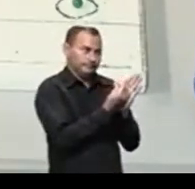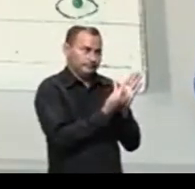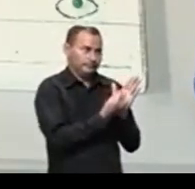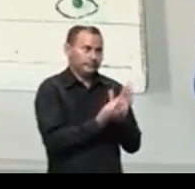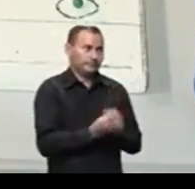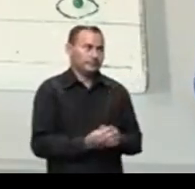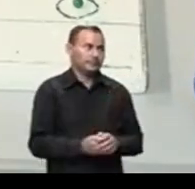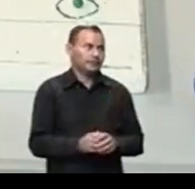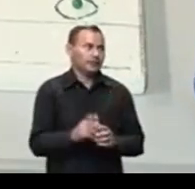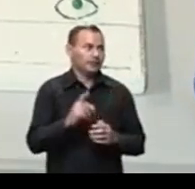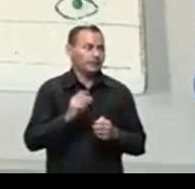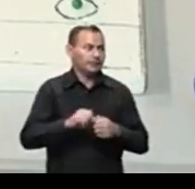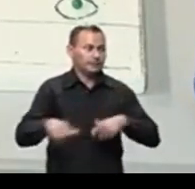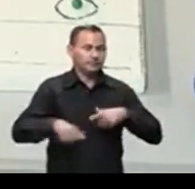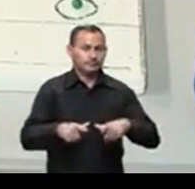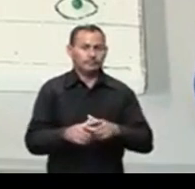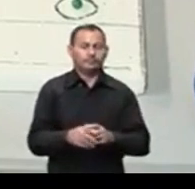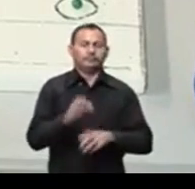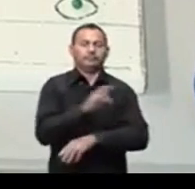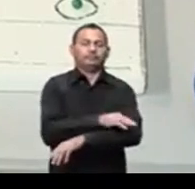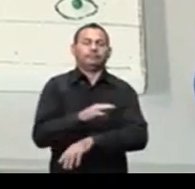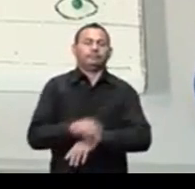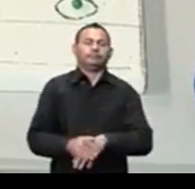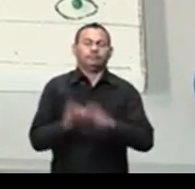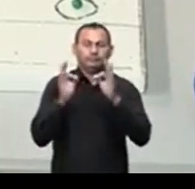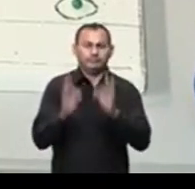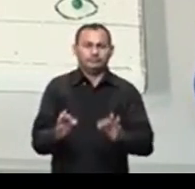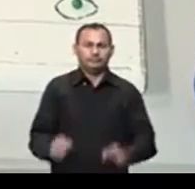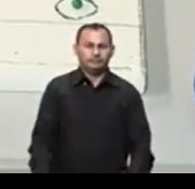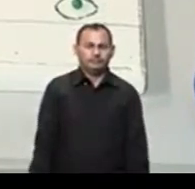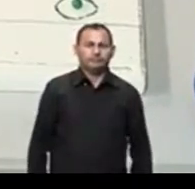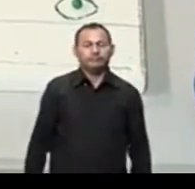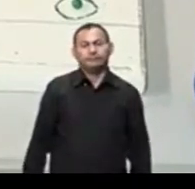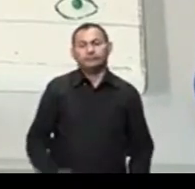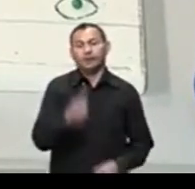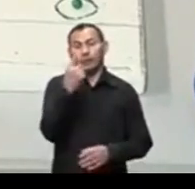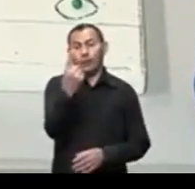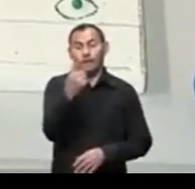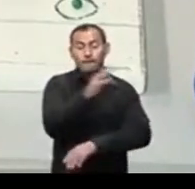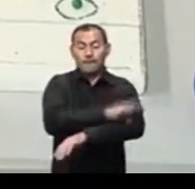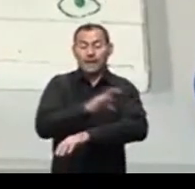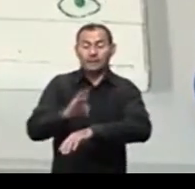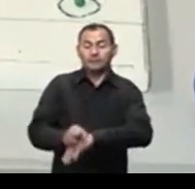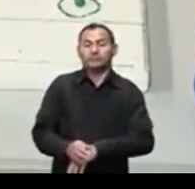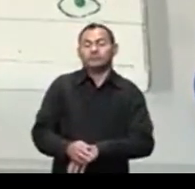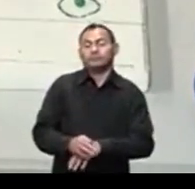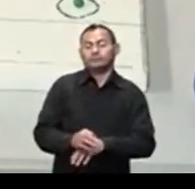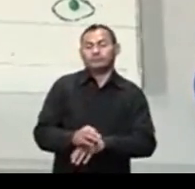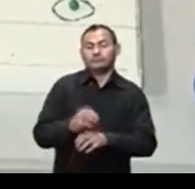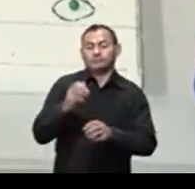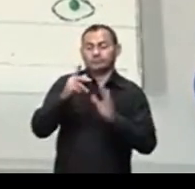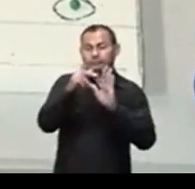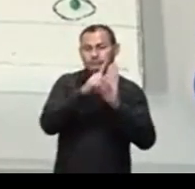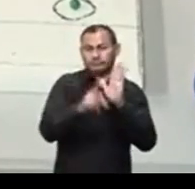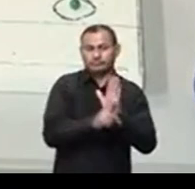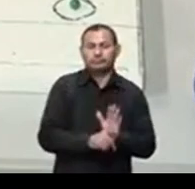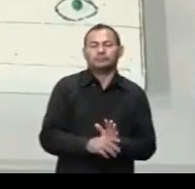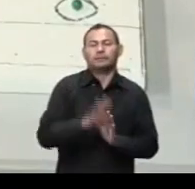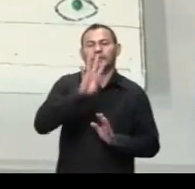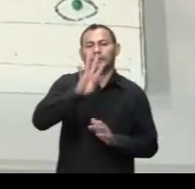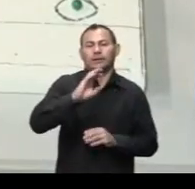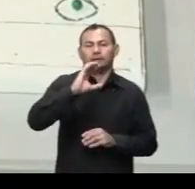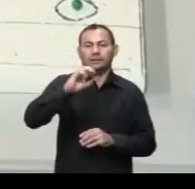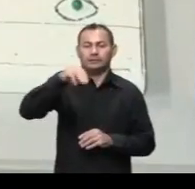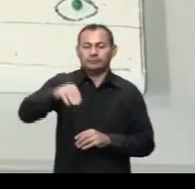nosso escalímetro. Então, a gente vai trabalhar com essa proporção, tá bom? Cada 1 metro do projeto,